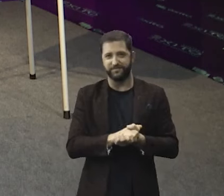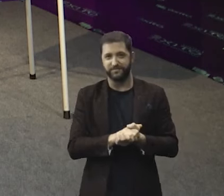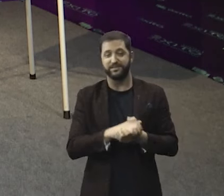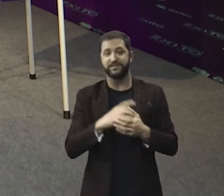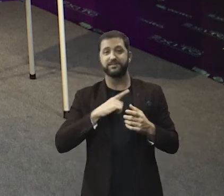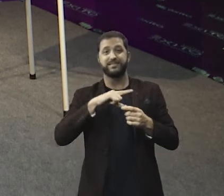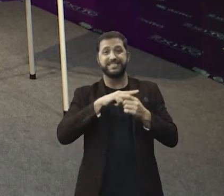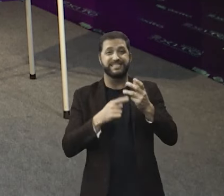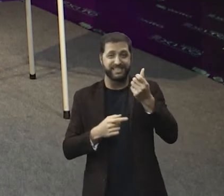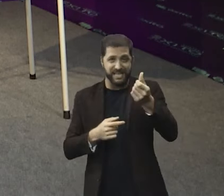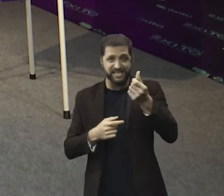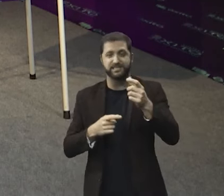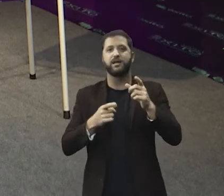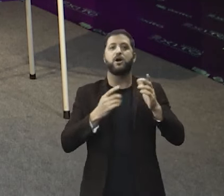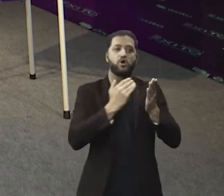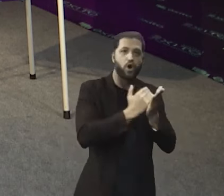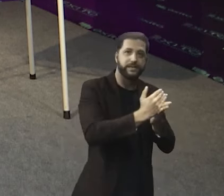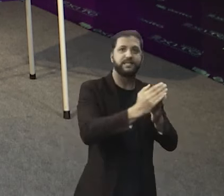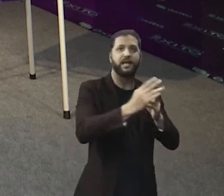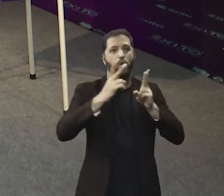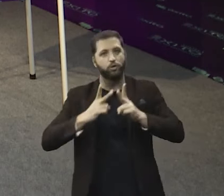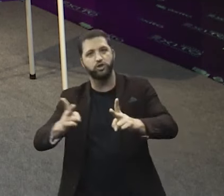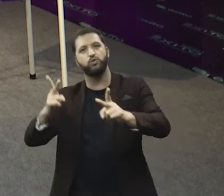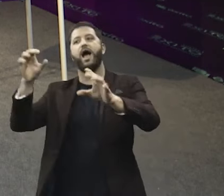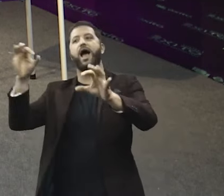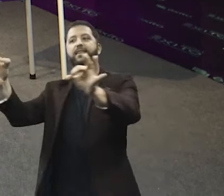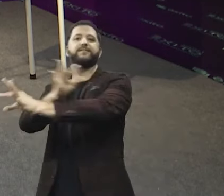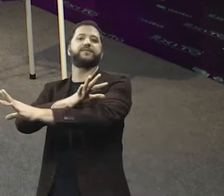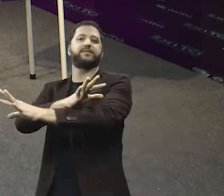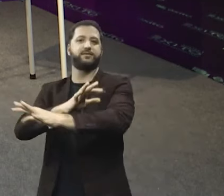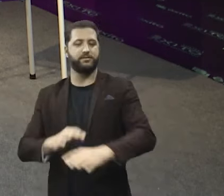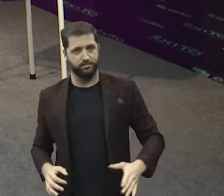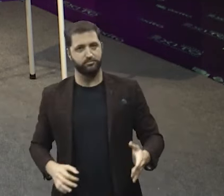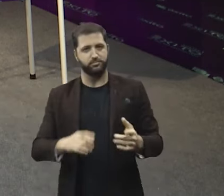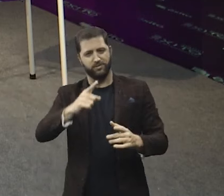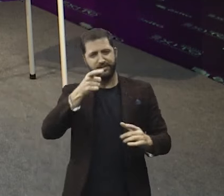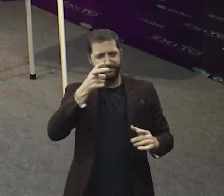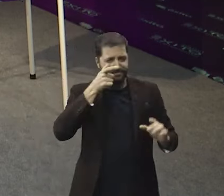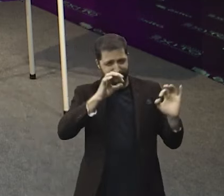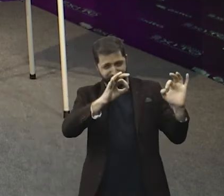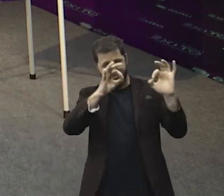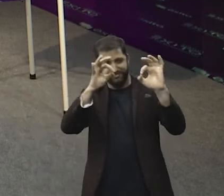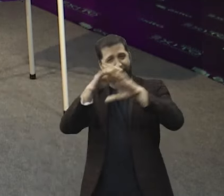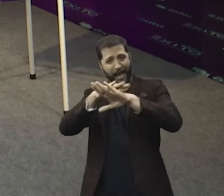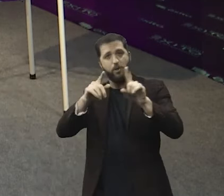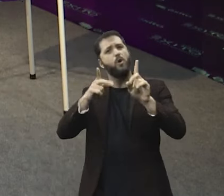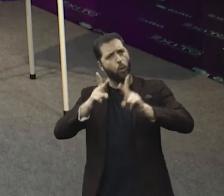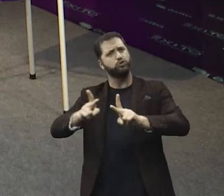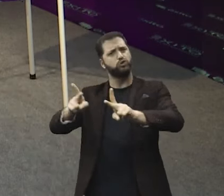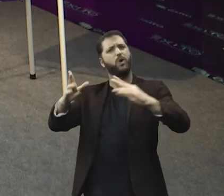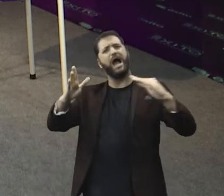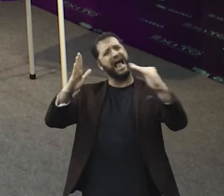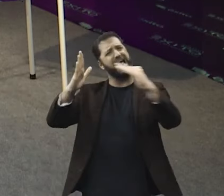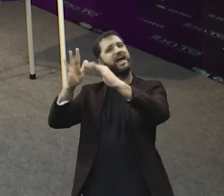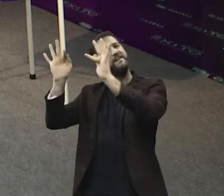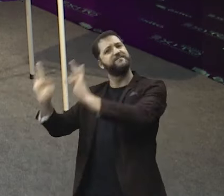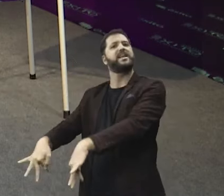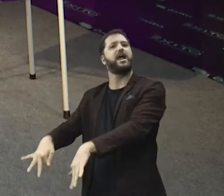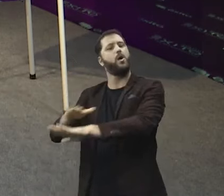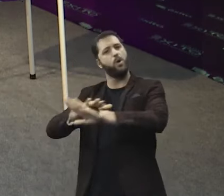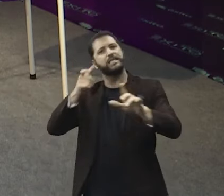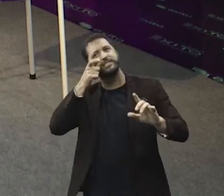concluir você começou a assistir essas palestras Você vai continuar porque vai ter mais informações e você vai concluir concluir É o quê É você dar os